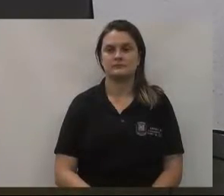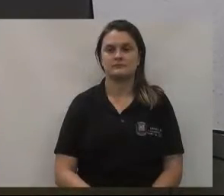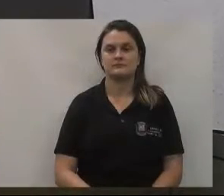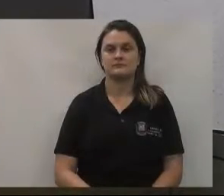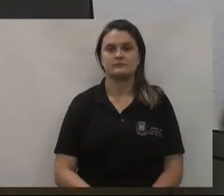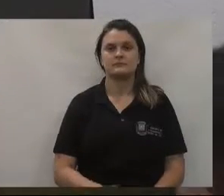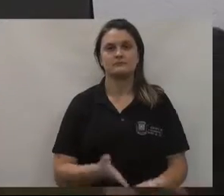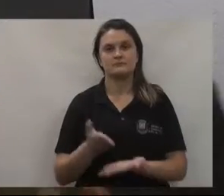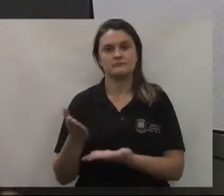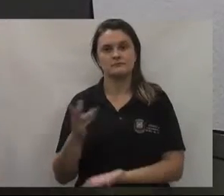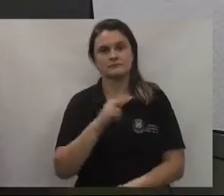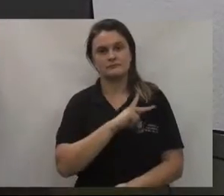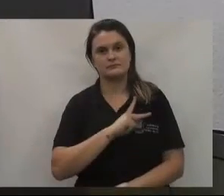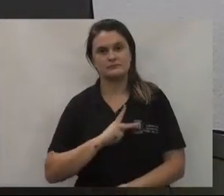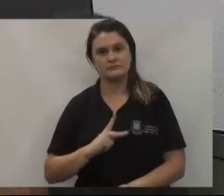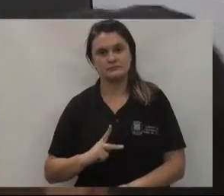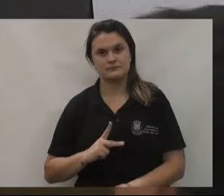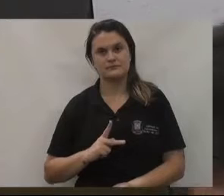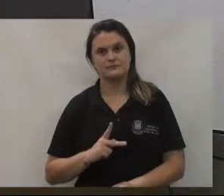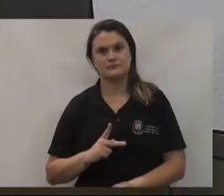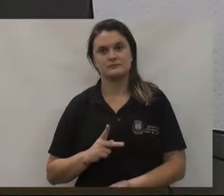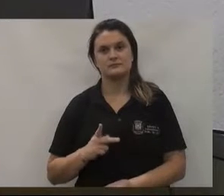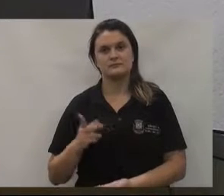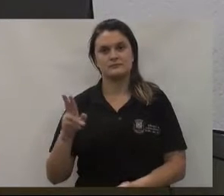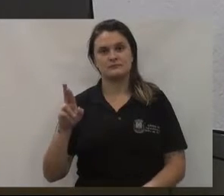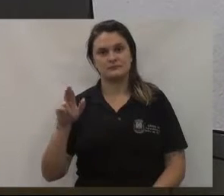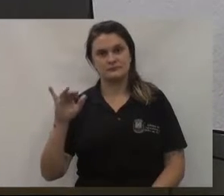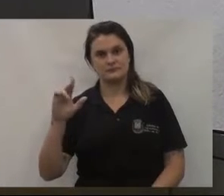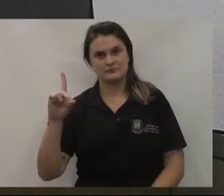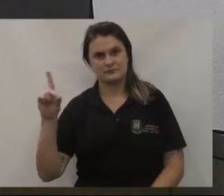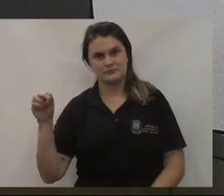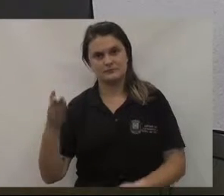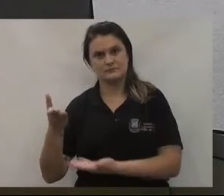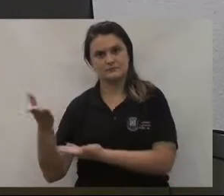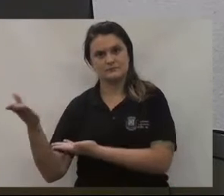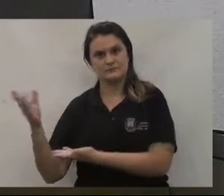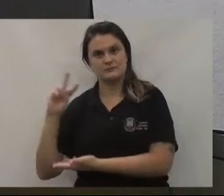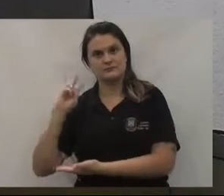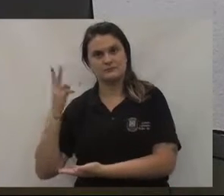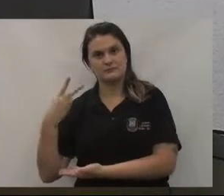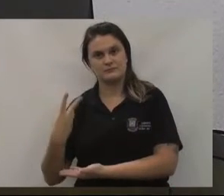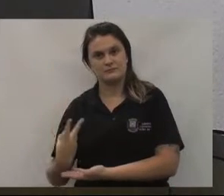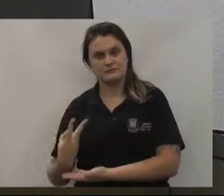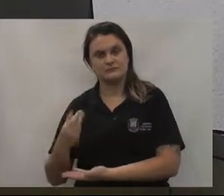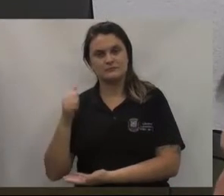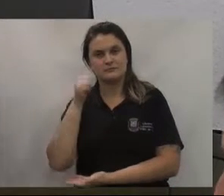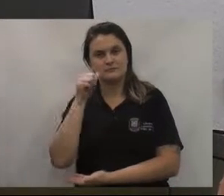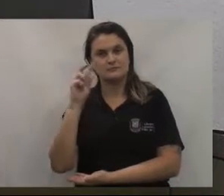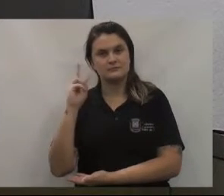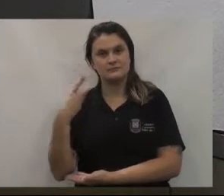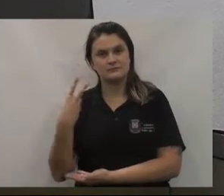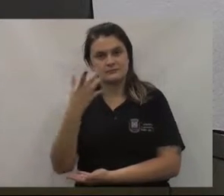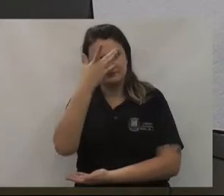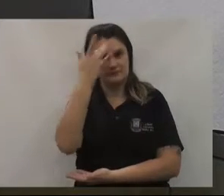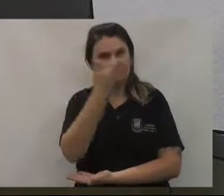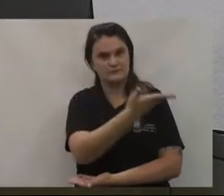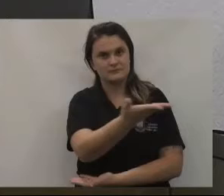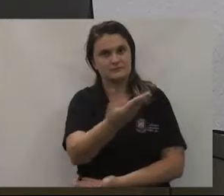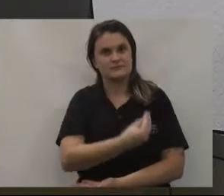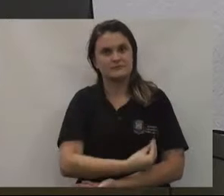Senhor Presidente Ricardo Adriano Sás, senhores vereadores, senhoras e senhores,